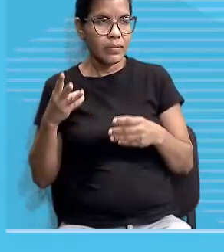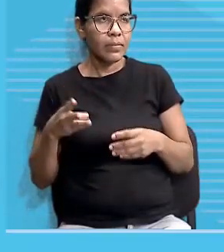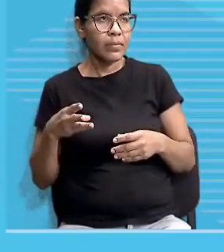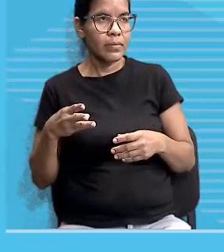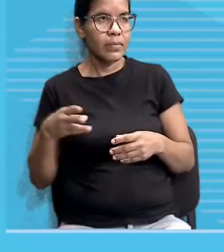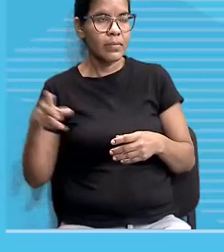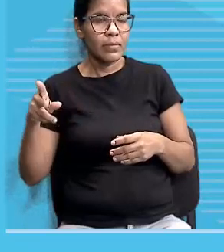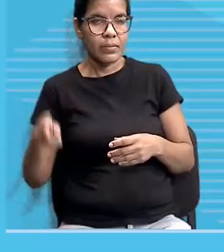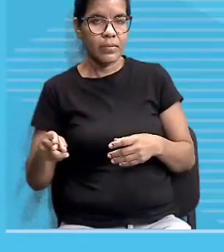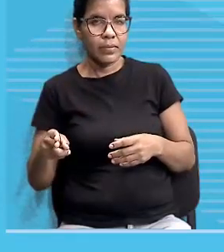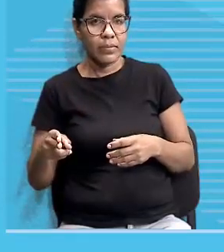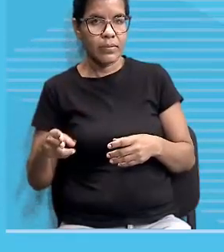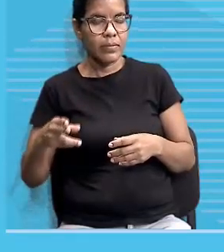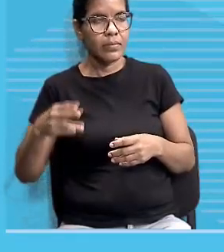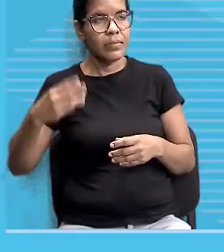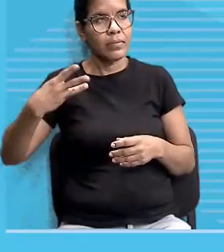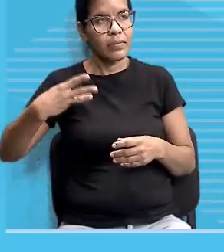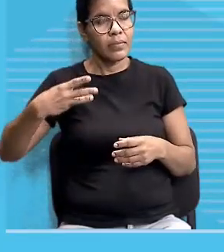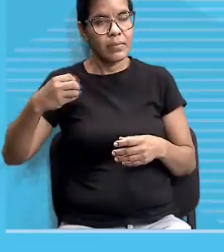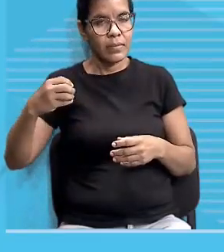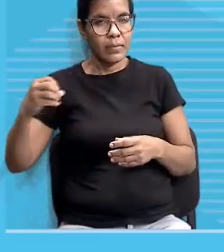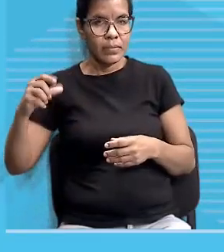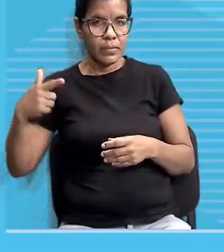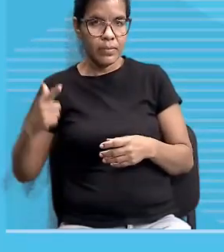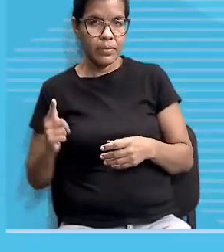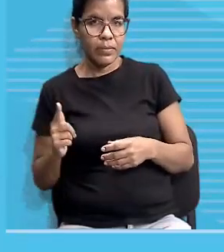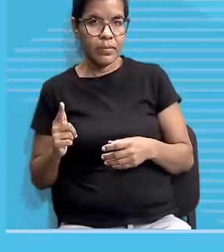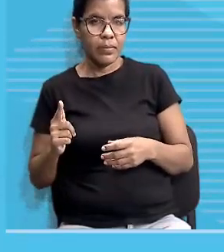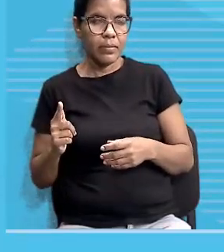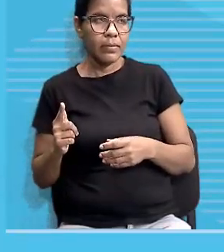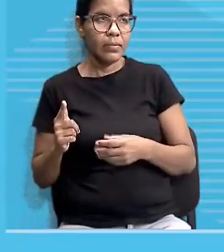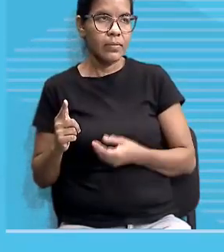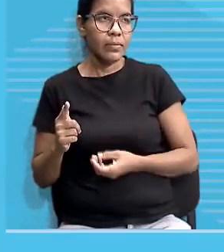dessa panela é 300 gramas